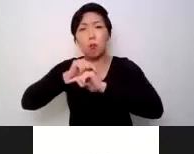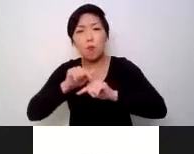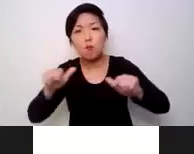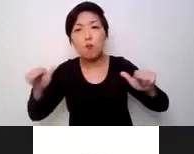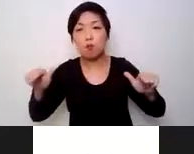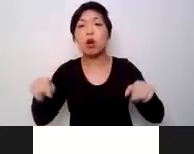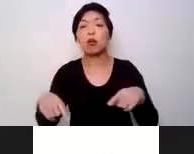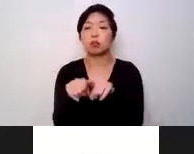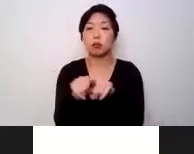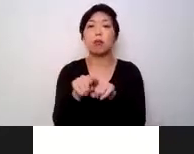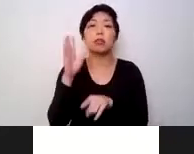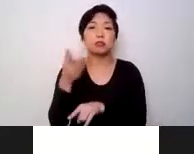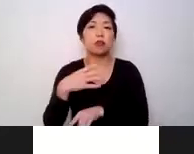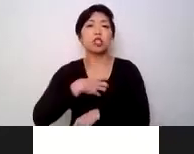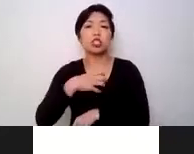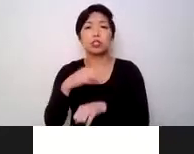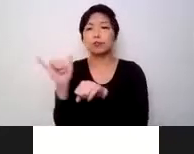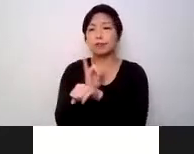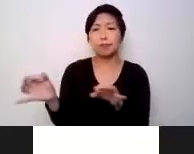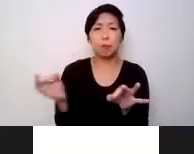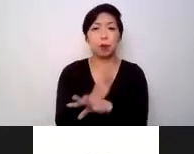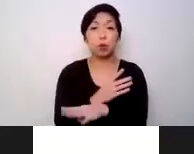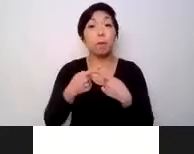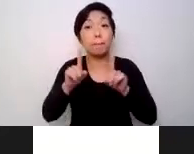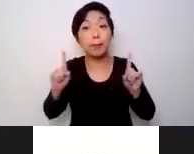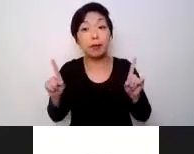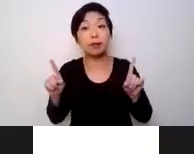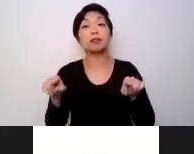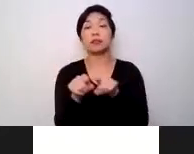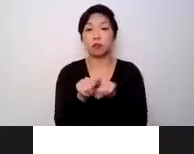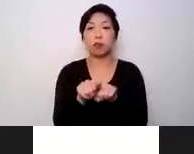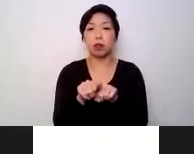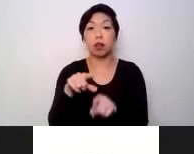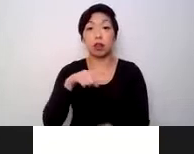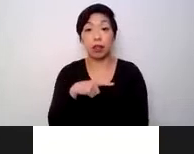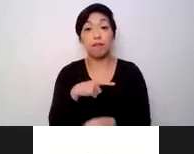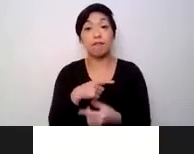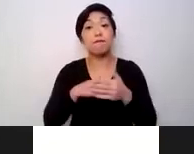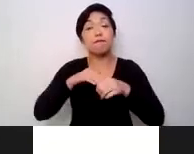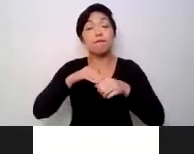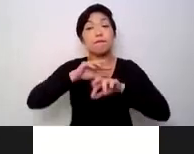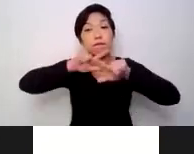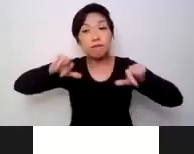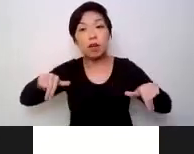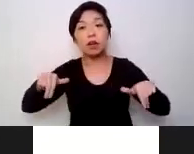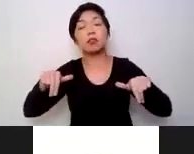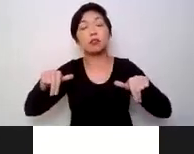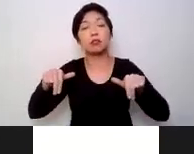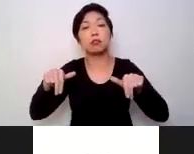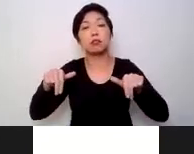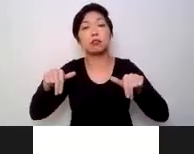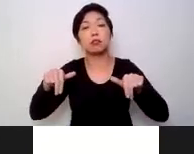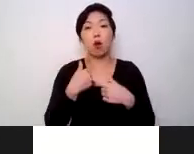fórmulas prontas mas também há uma fortuna de obras inclusive obras tumulares que são de